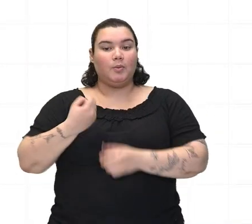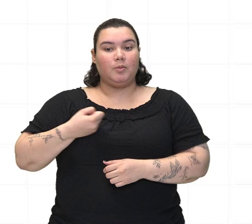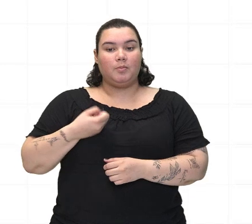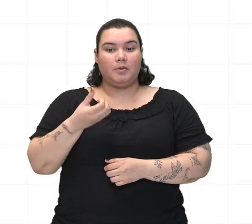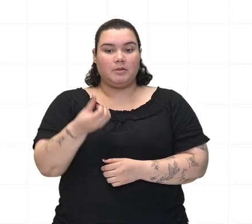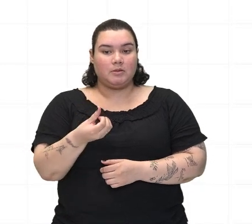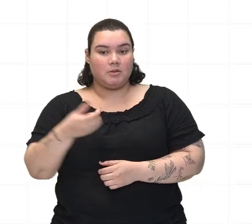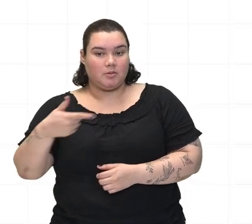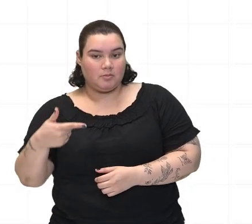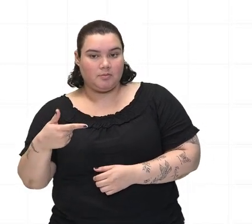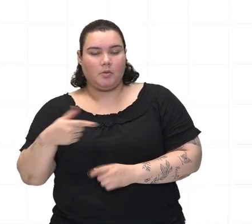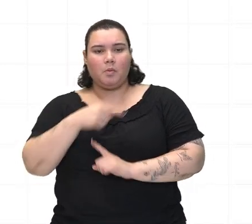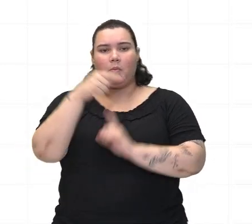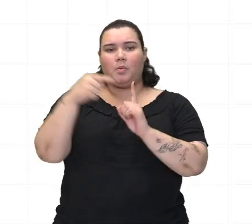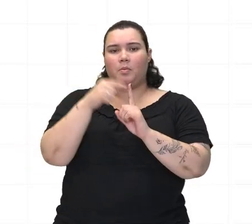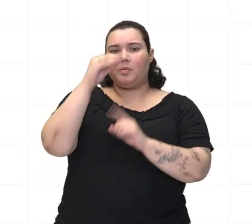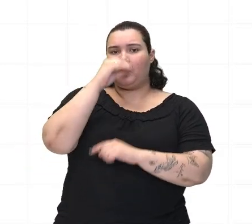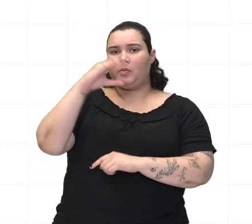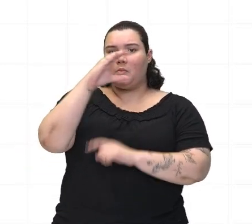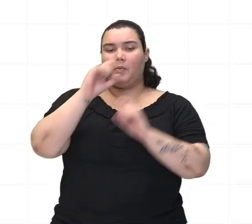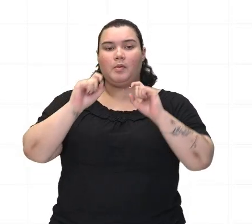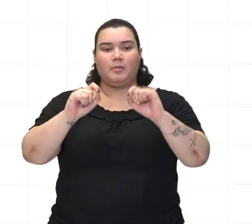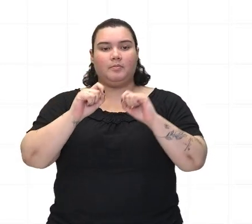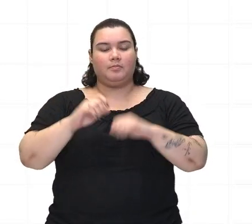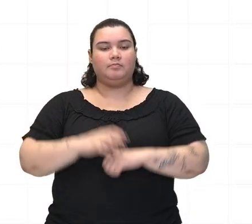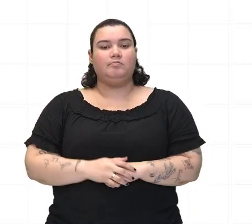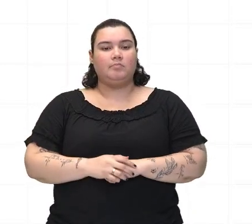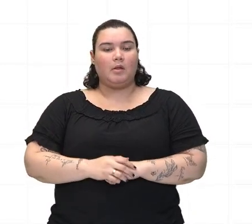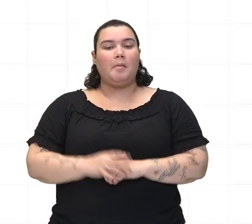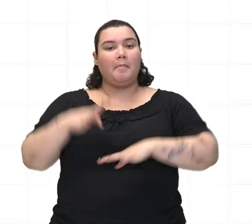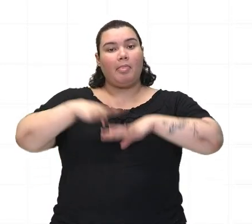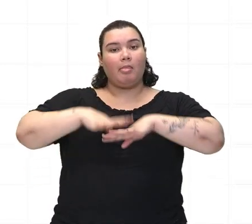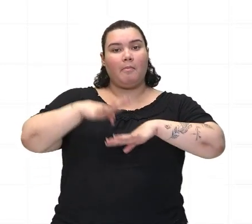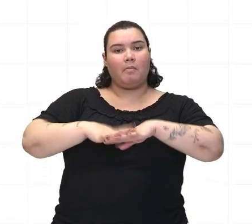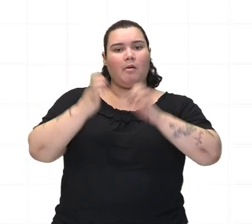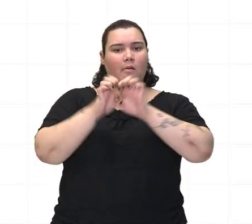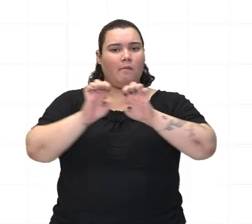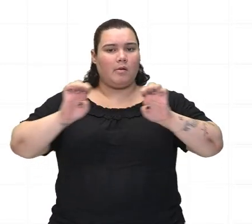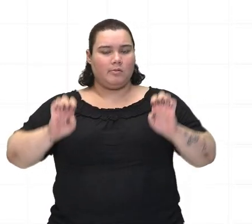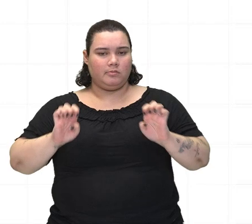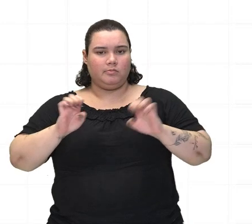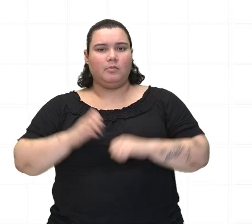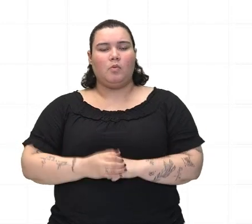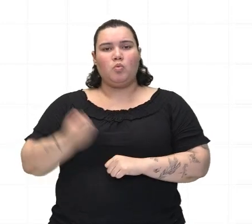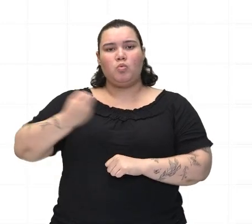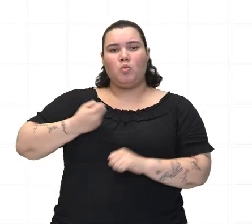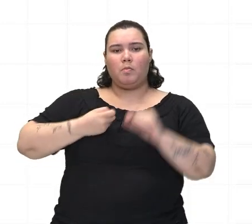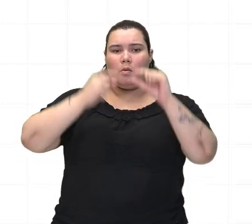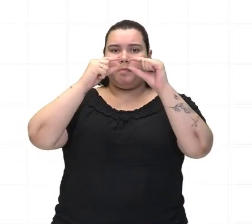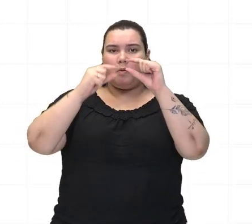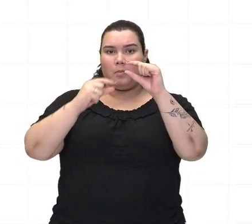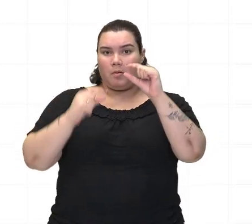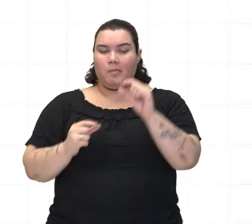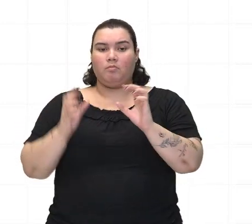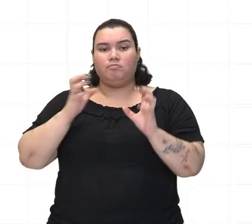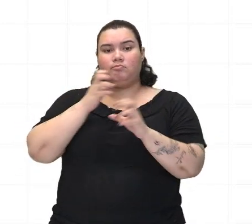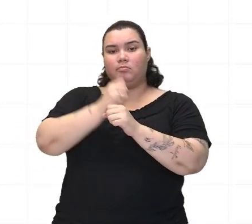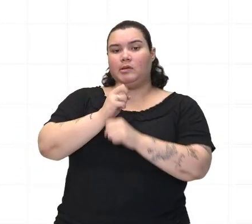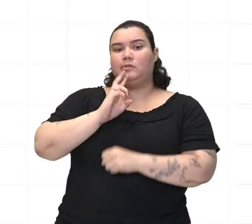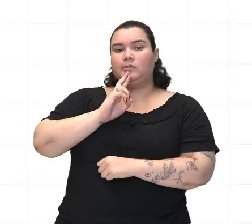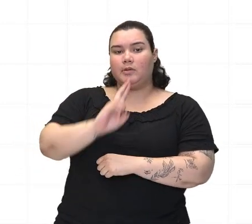62, o objeto de conhecimento, expressões algébricas, fatoração e produtos